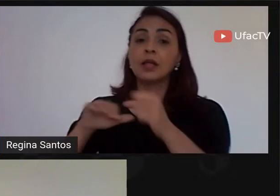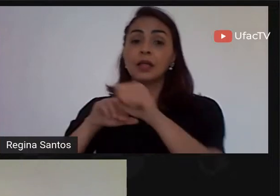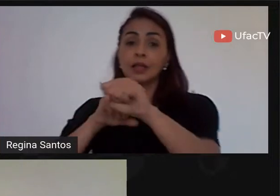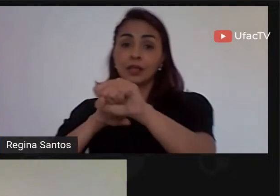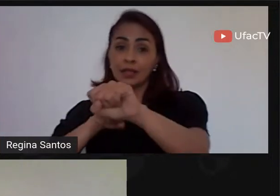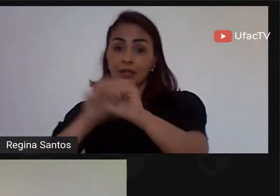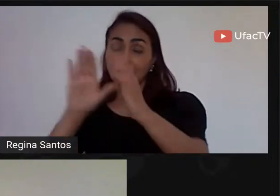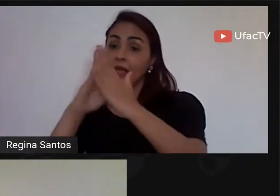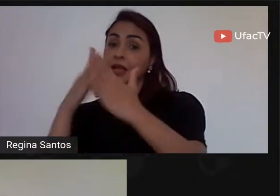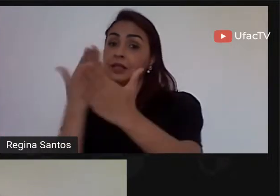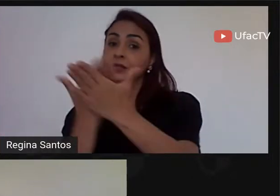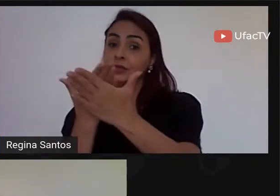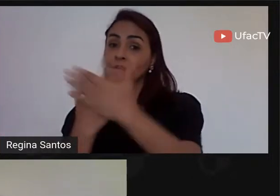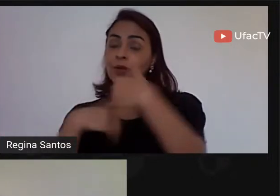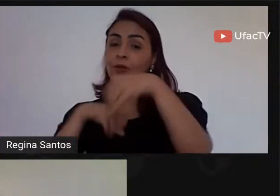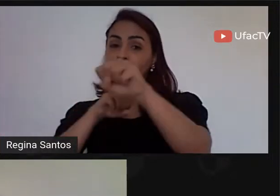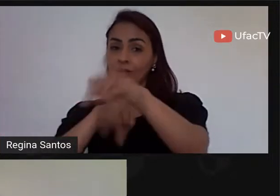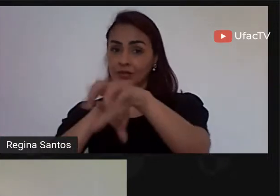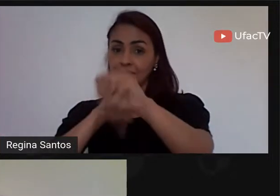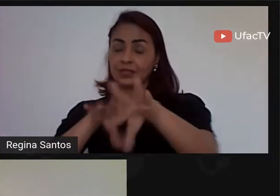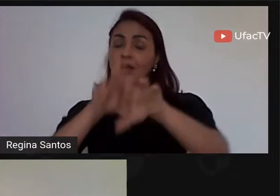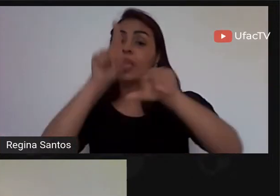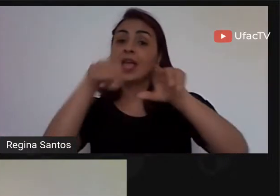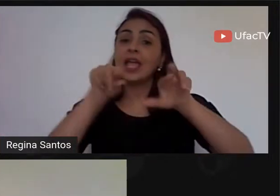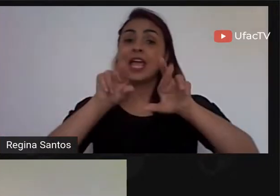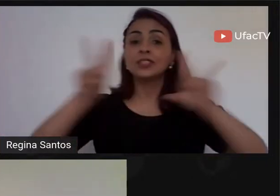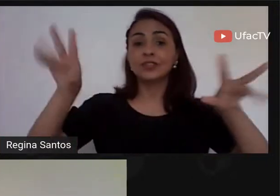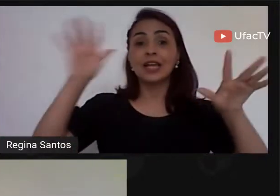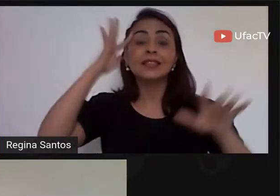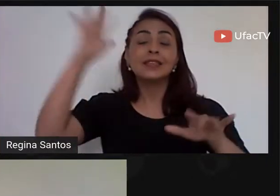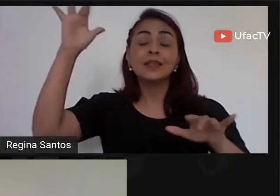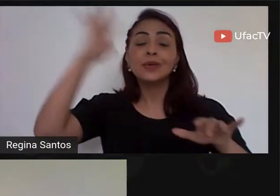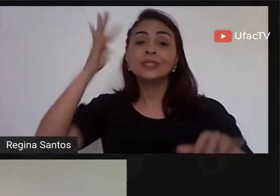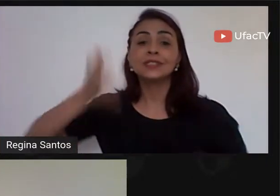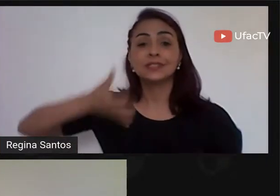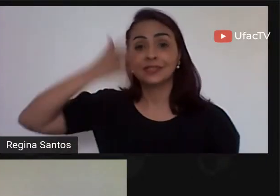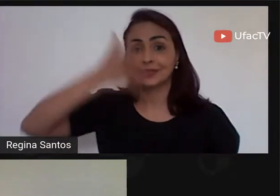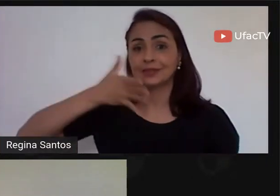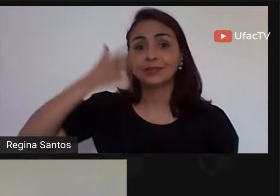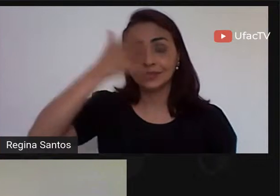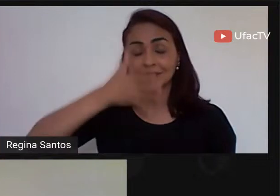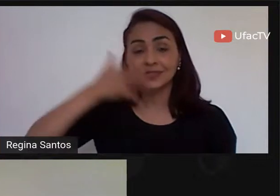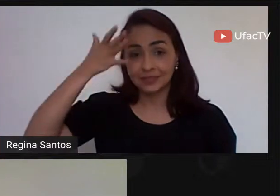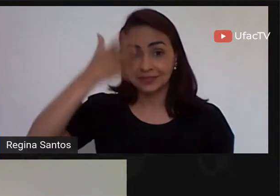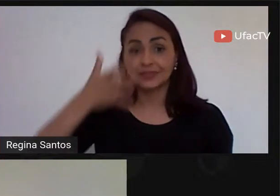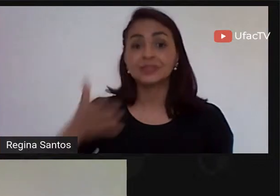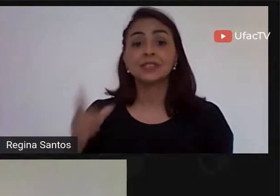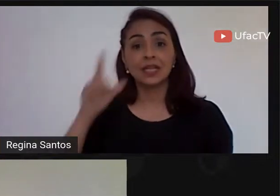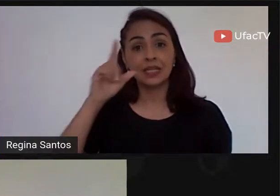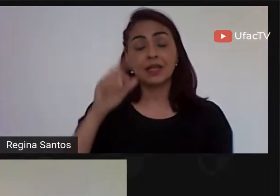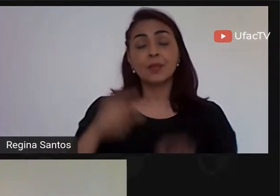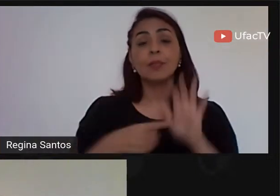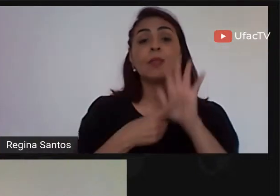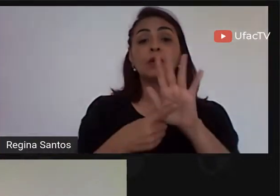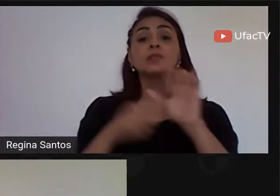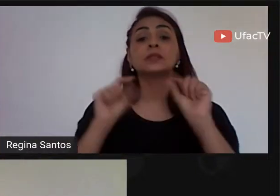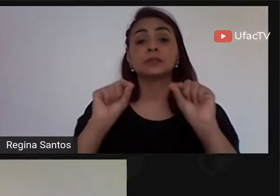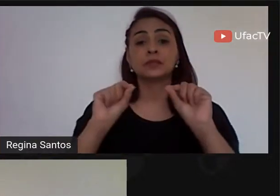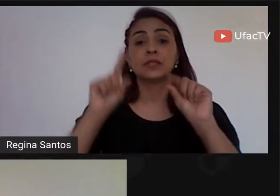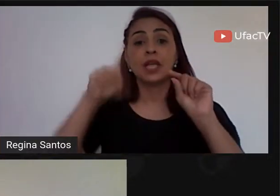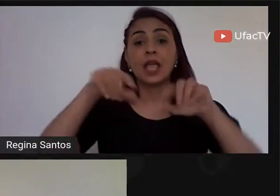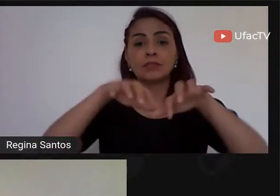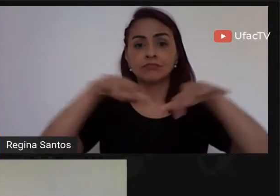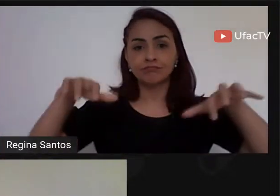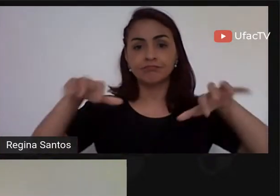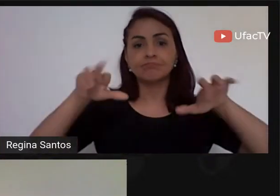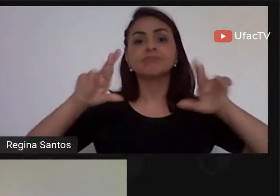distintas, pelo menos para as teorias discursivas, sim, são coisas distintas, falas e escritas,